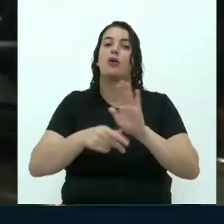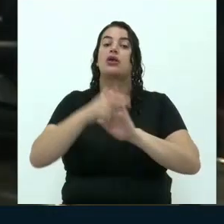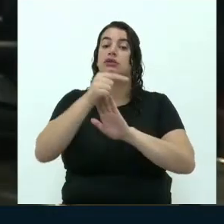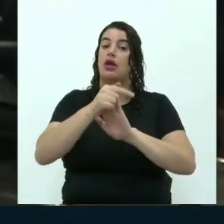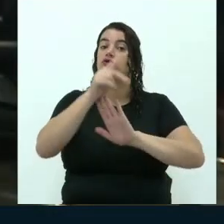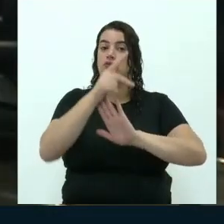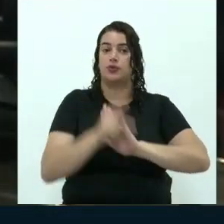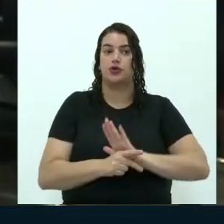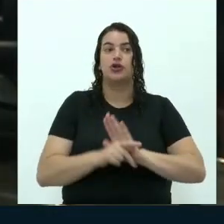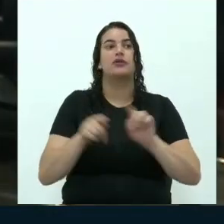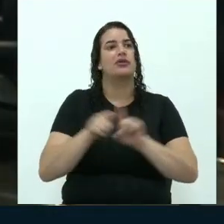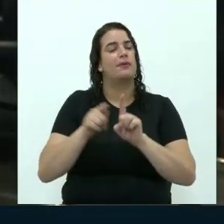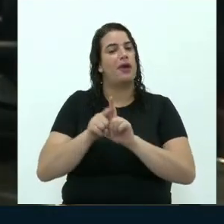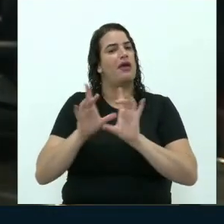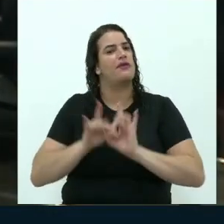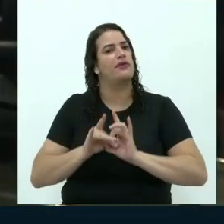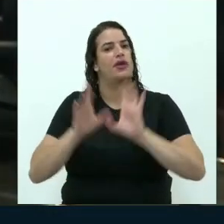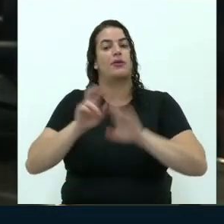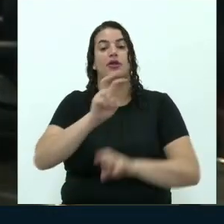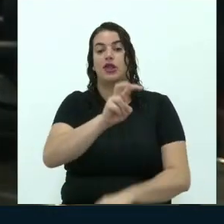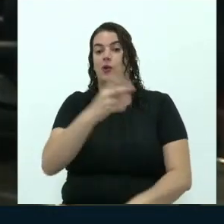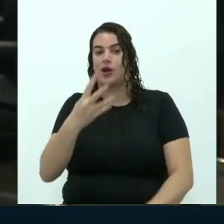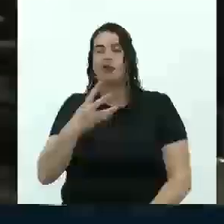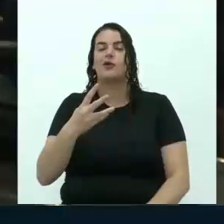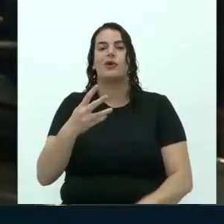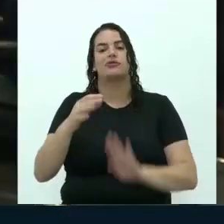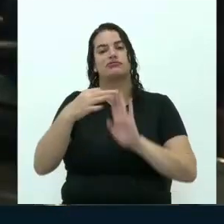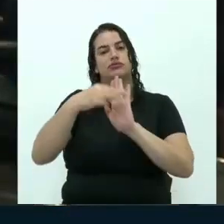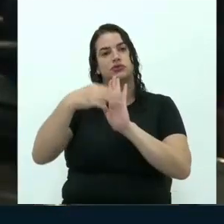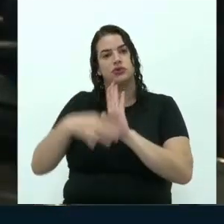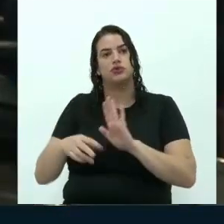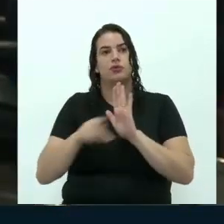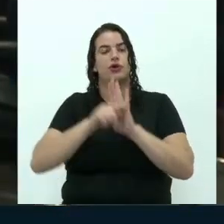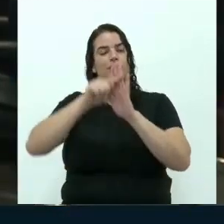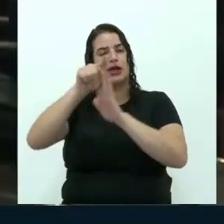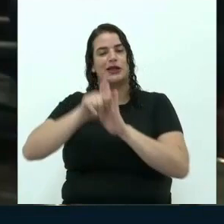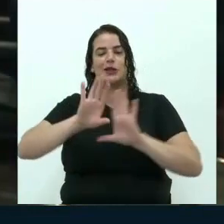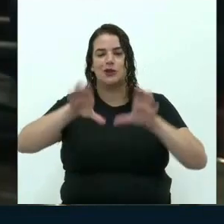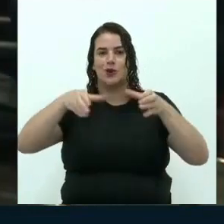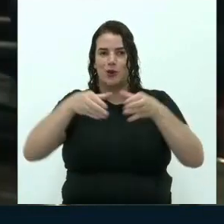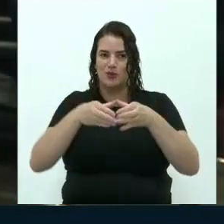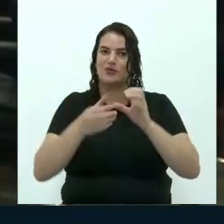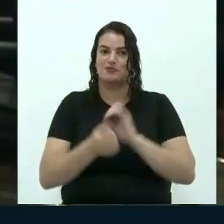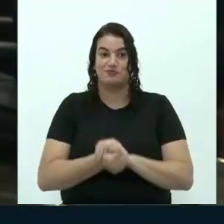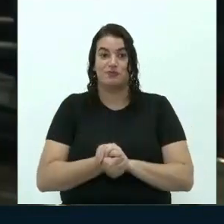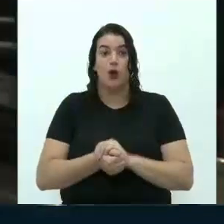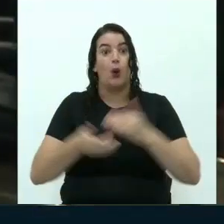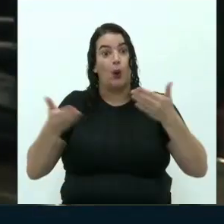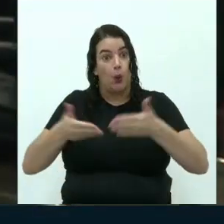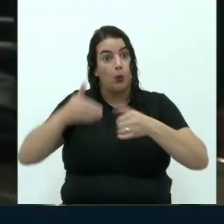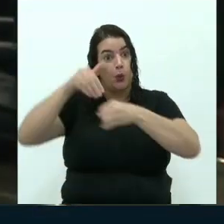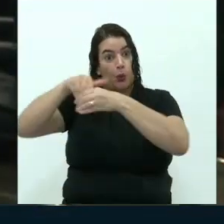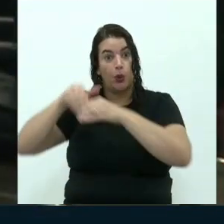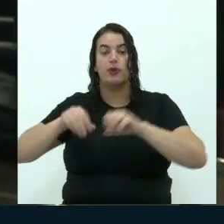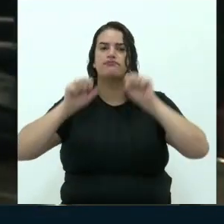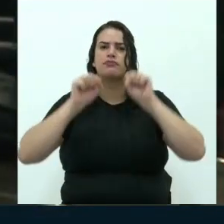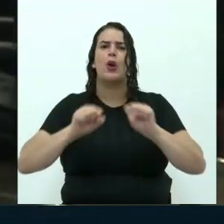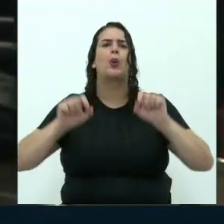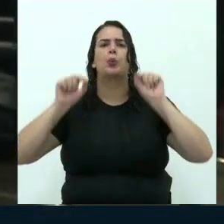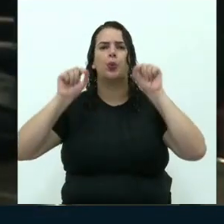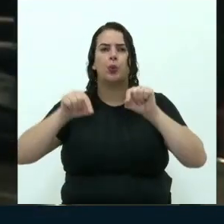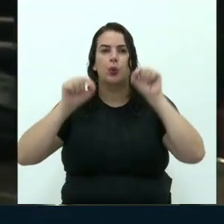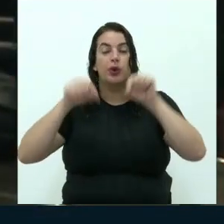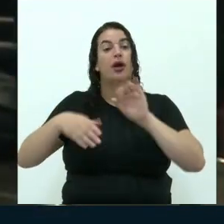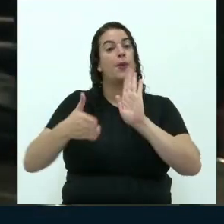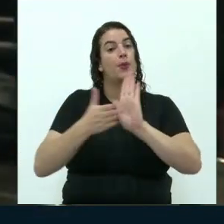projetos e também deliberar 54 itens para análise das comissões. Entre os projetos que podem ser votados no dia de hoje, está